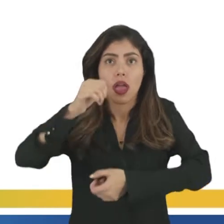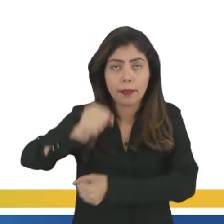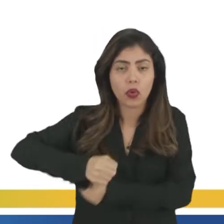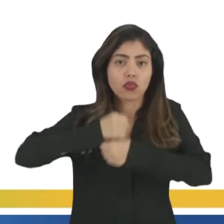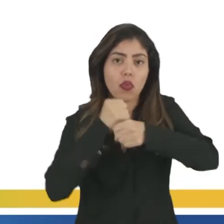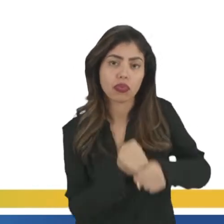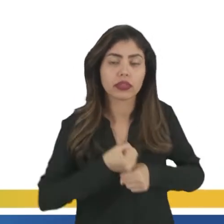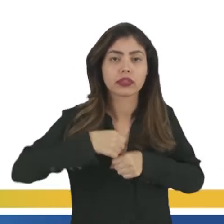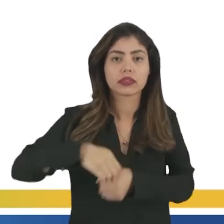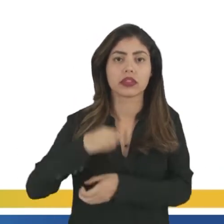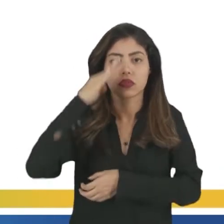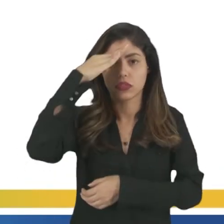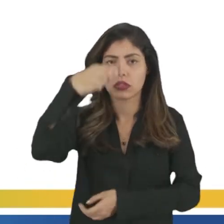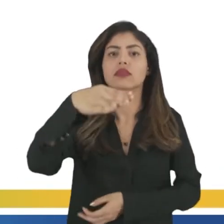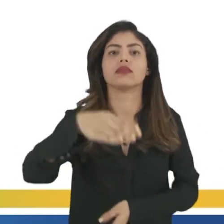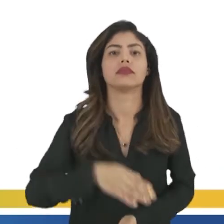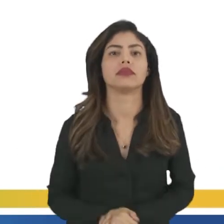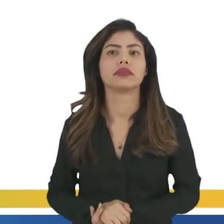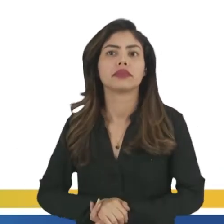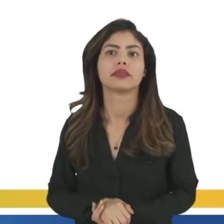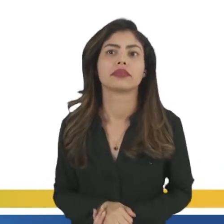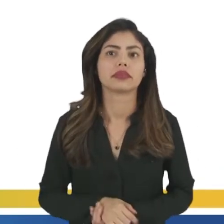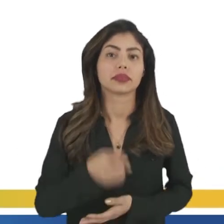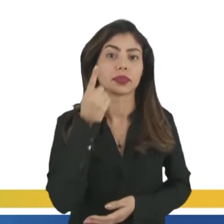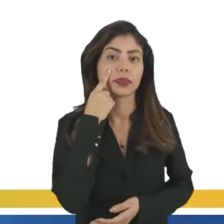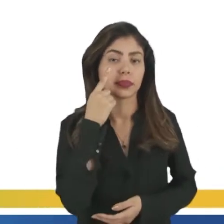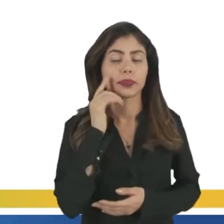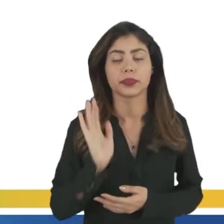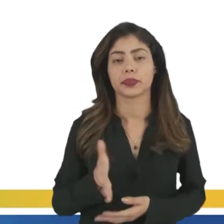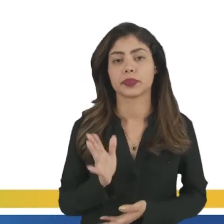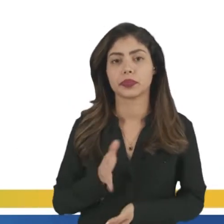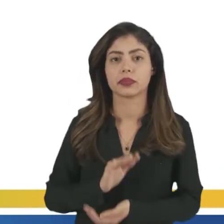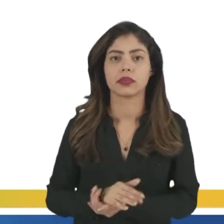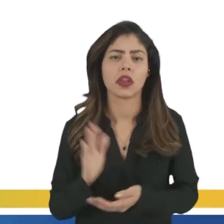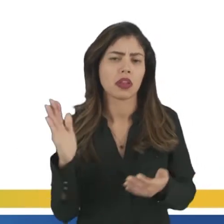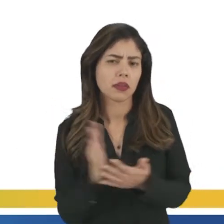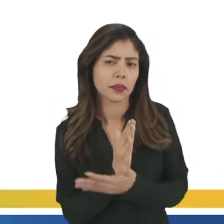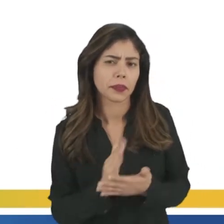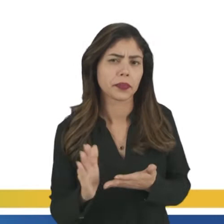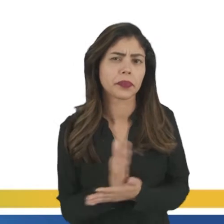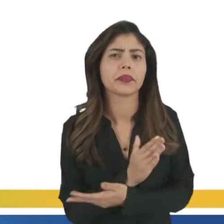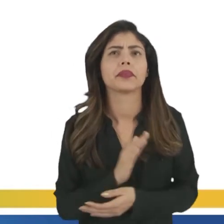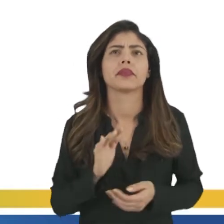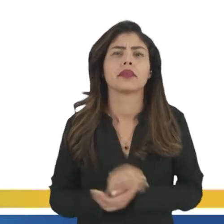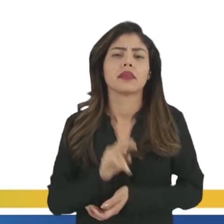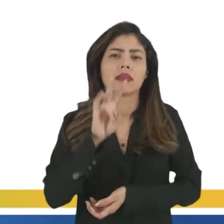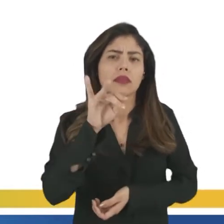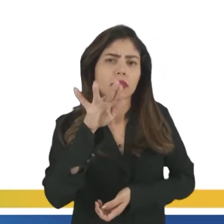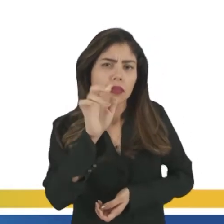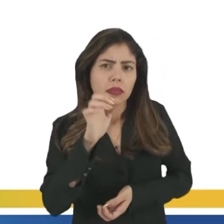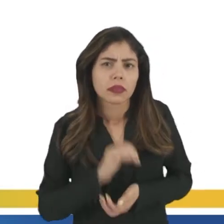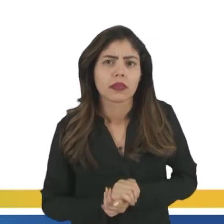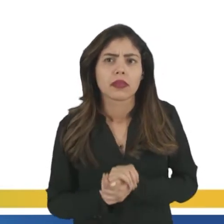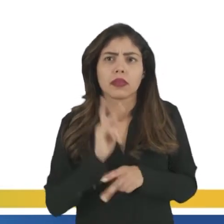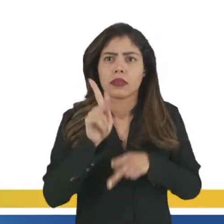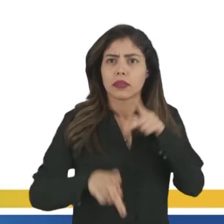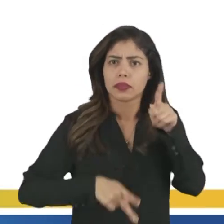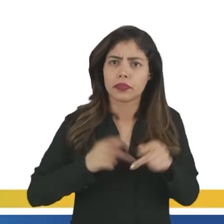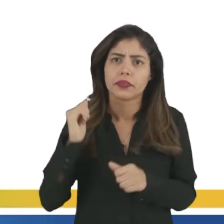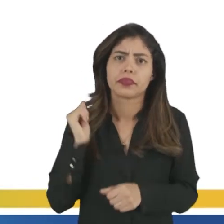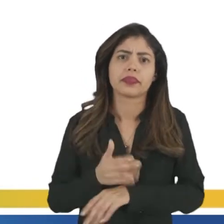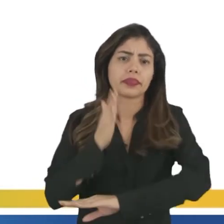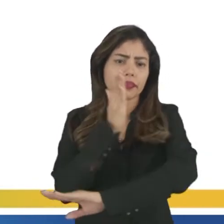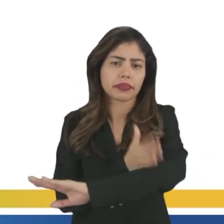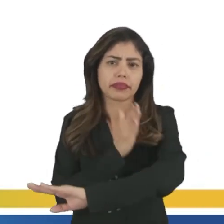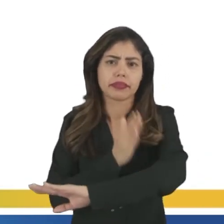marchas dos exércitos. Você já deve ter assistido alguma série, né, sobre os vikings, sobre povos da Idade Média,